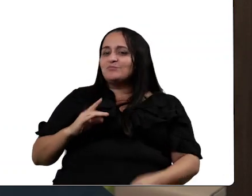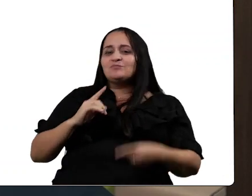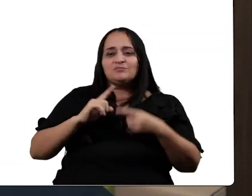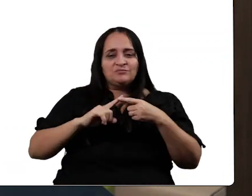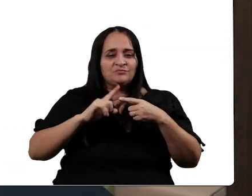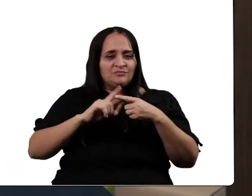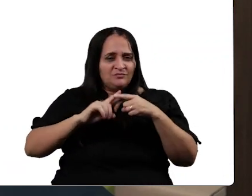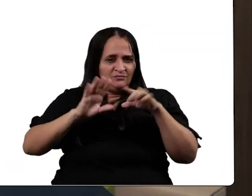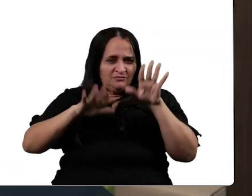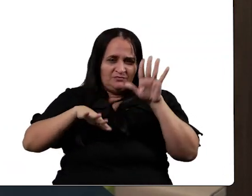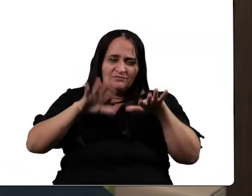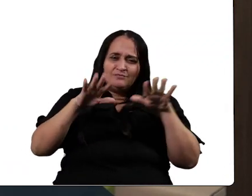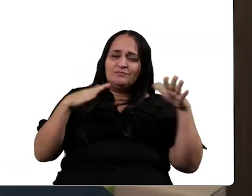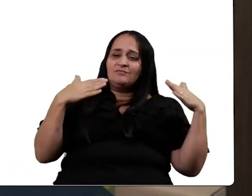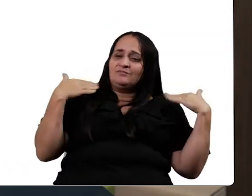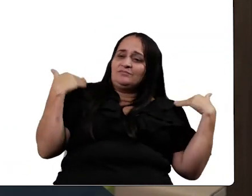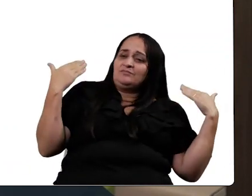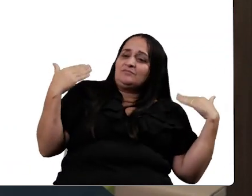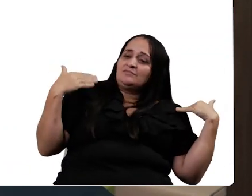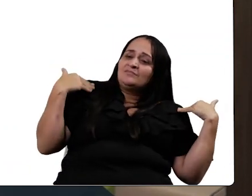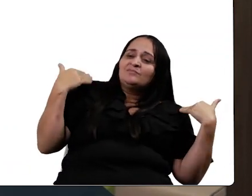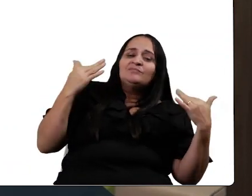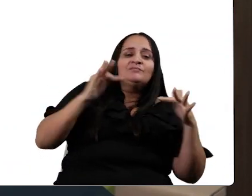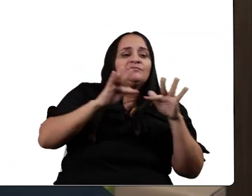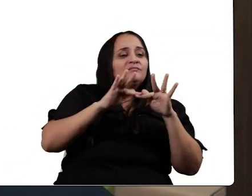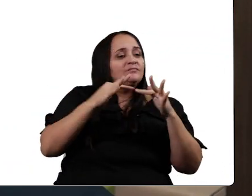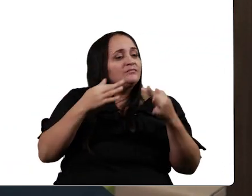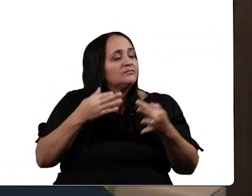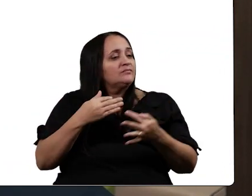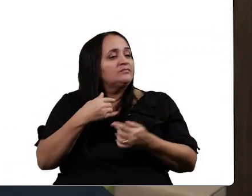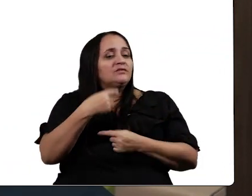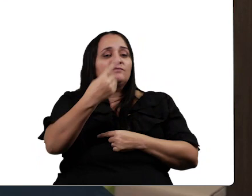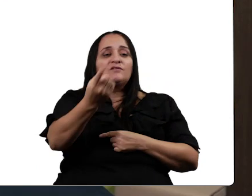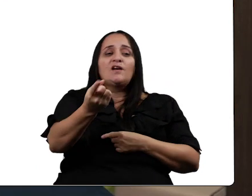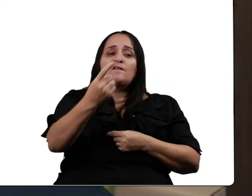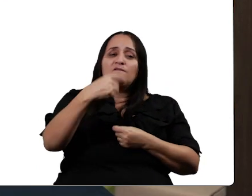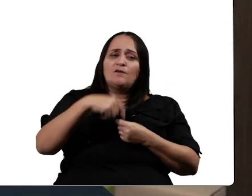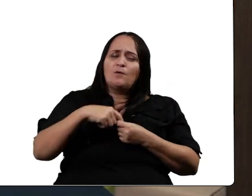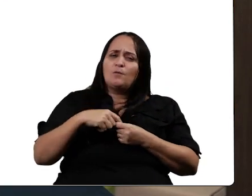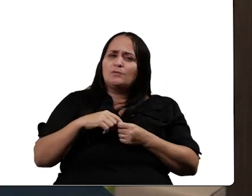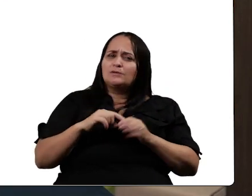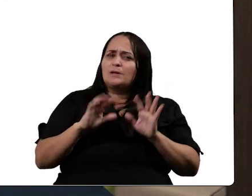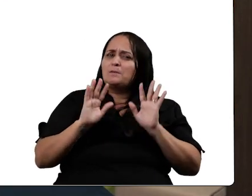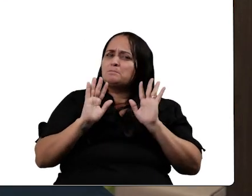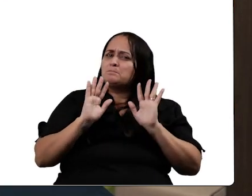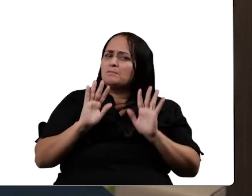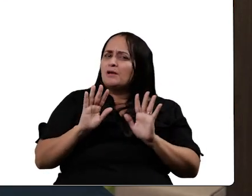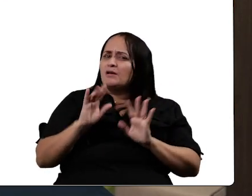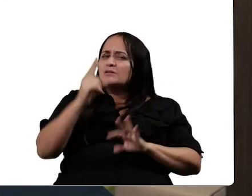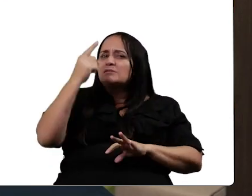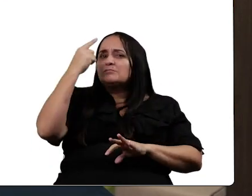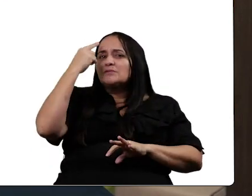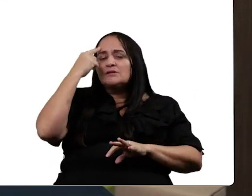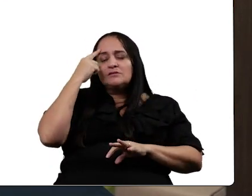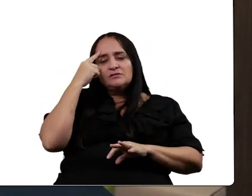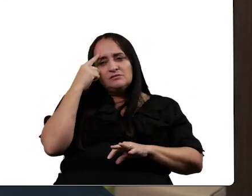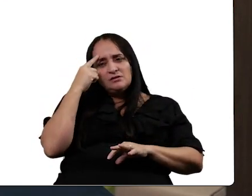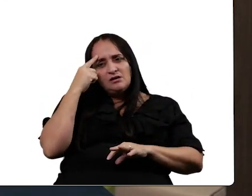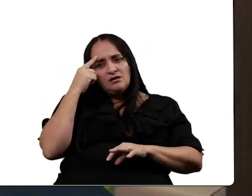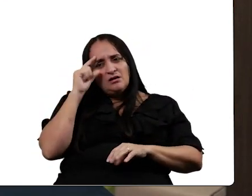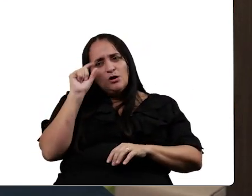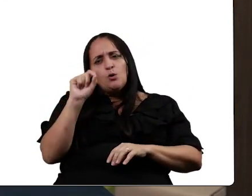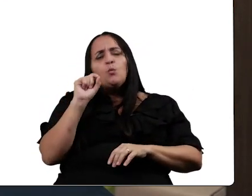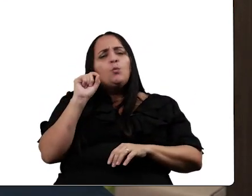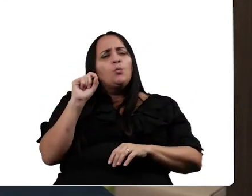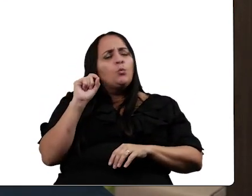bairro, ou vai num lugar ali, num lugar no outro, e não para pensar o que aquele lugar representa, aquele